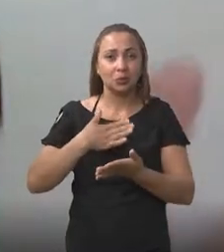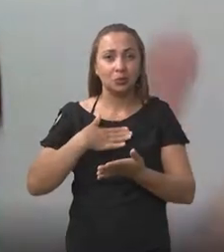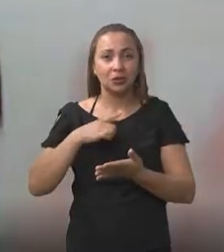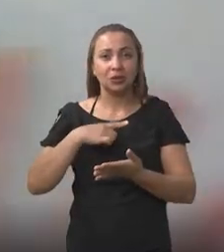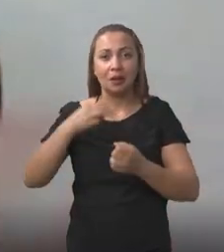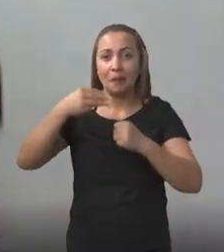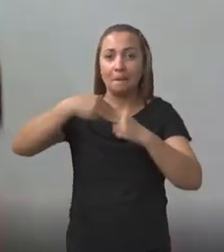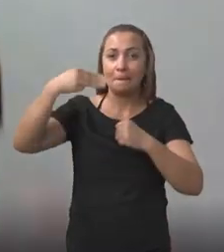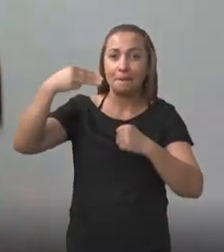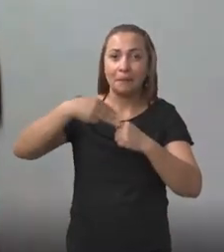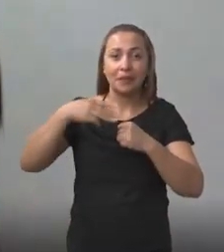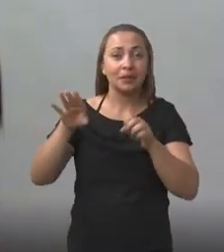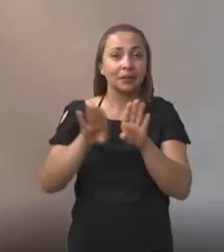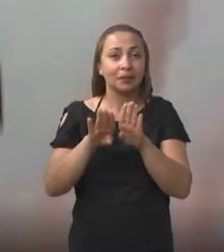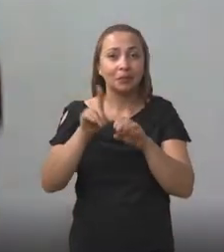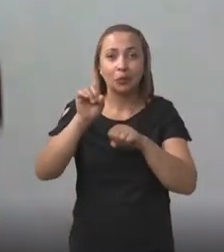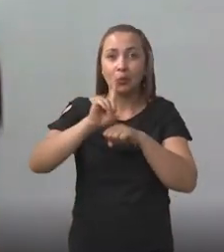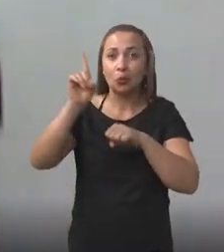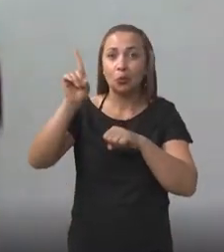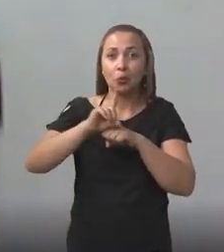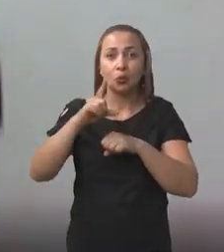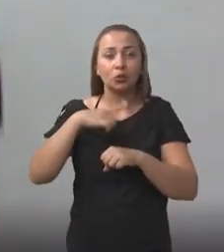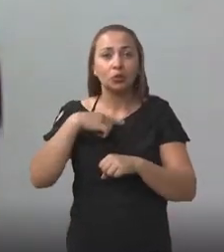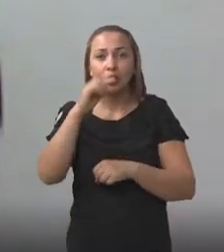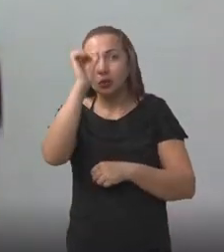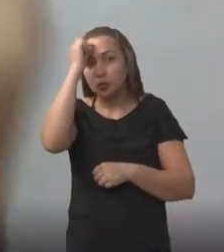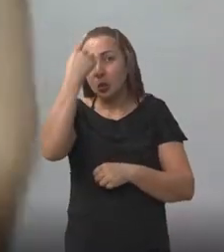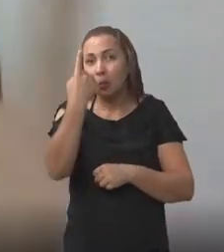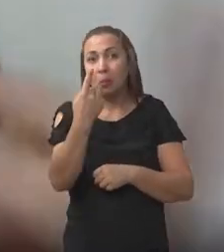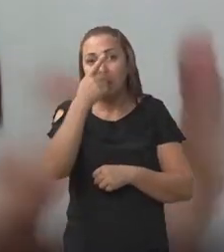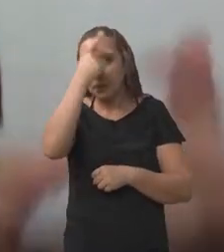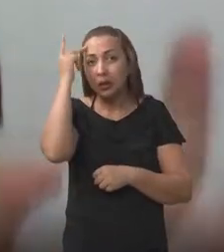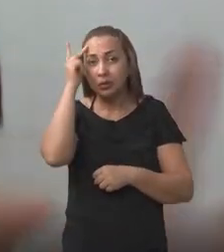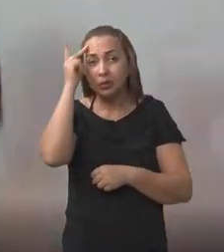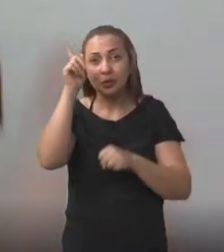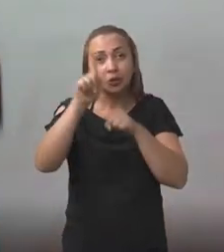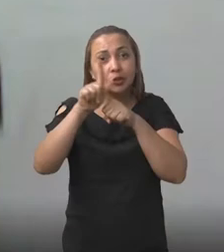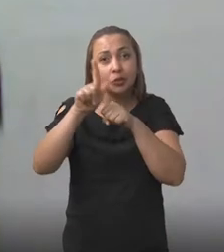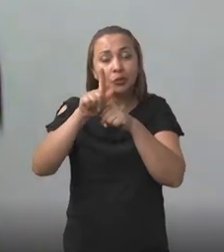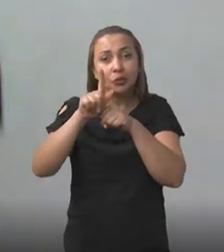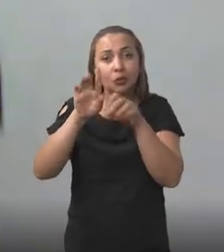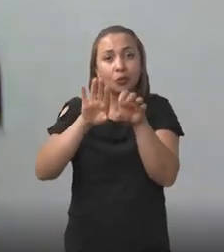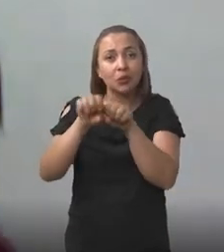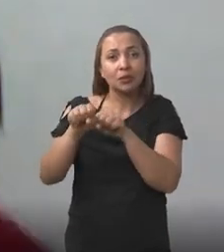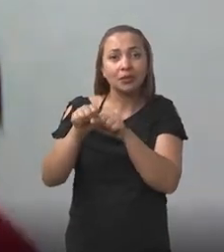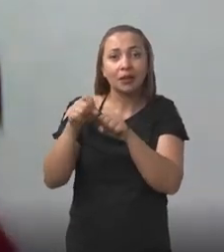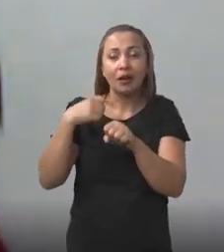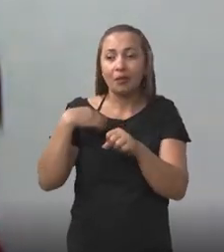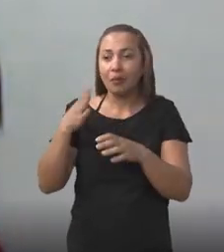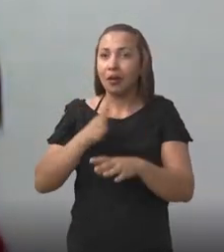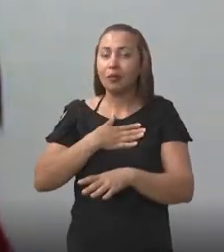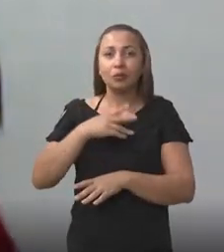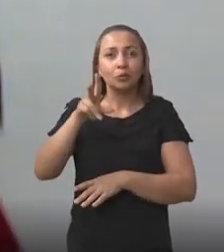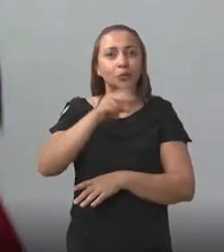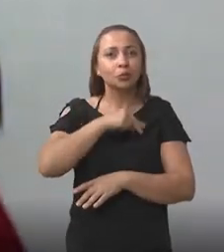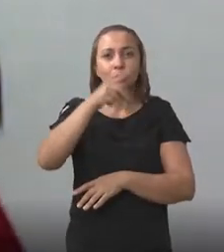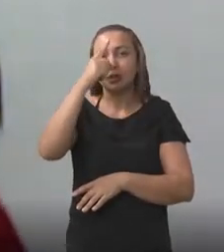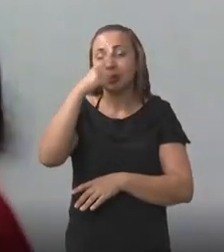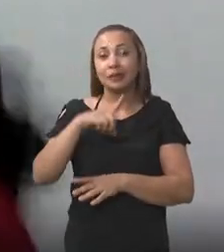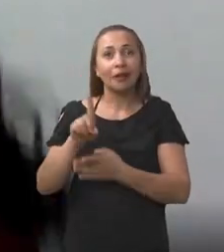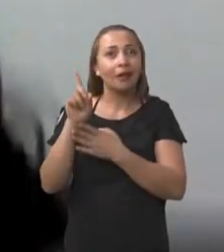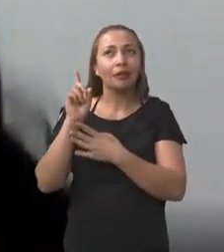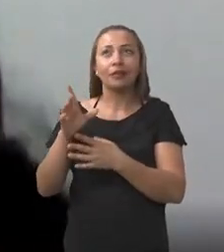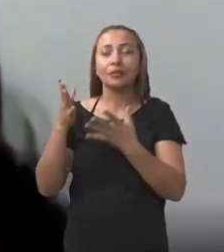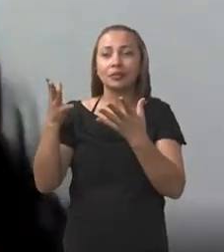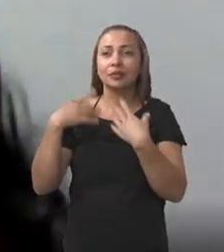de mim, sempre foram mestres e doutores, assim, tinha uma pessoa de graduação, além de mim, assim. Eu fiquei, meu Deus, eu